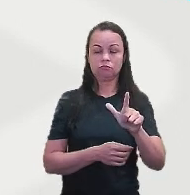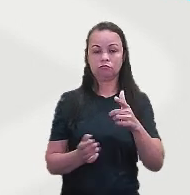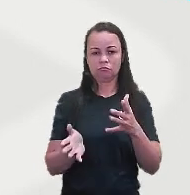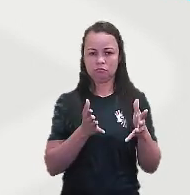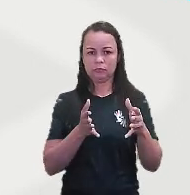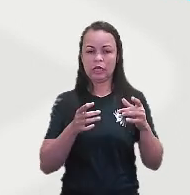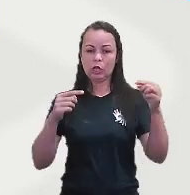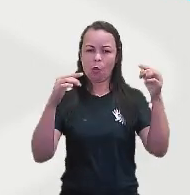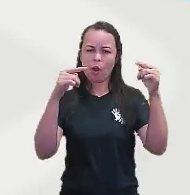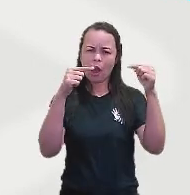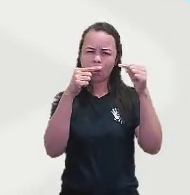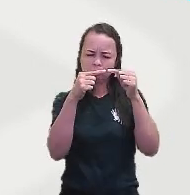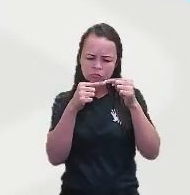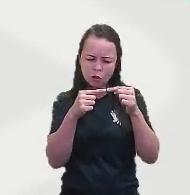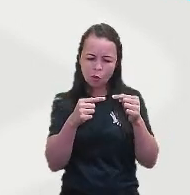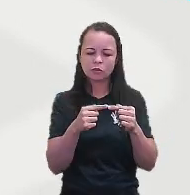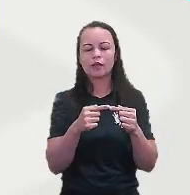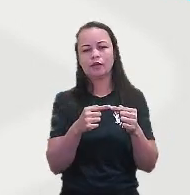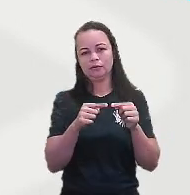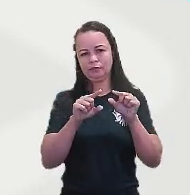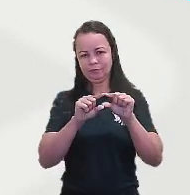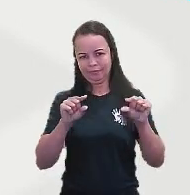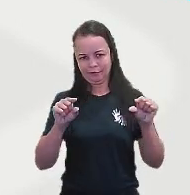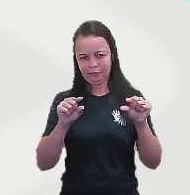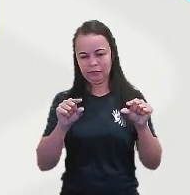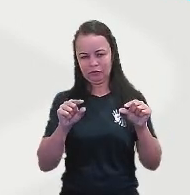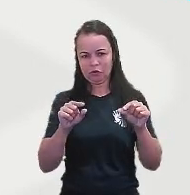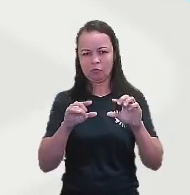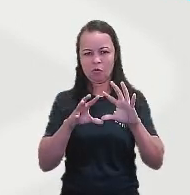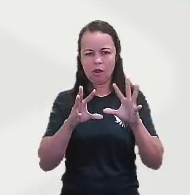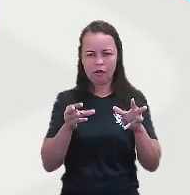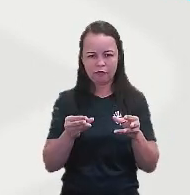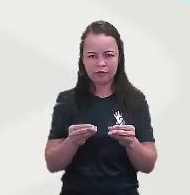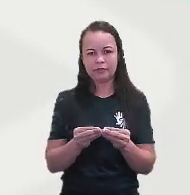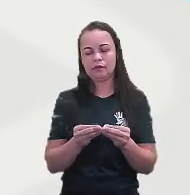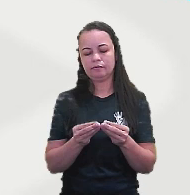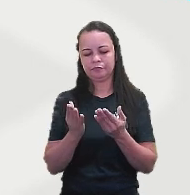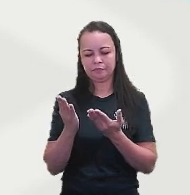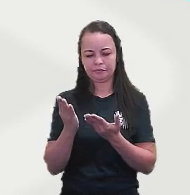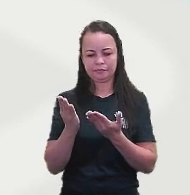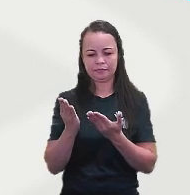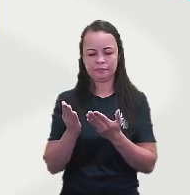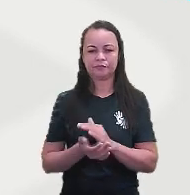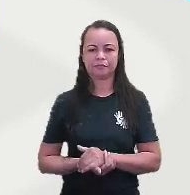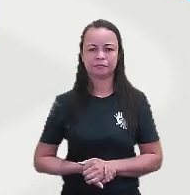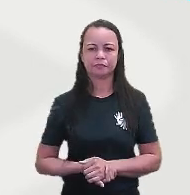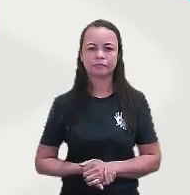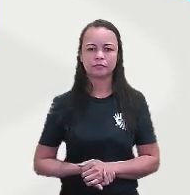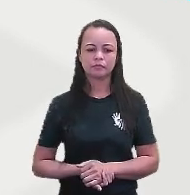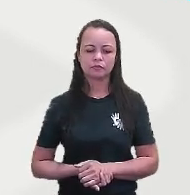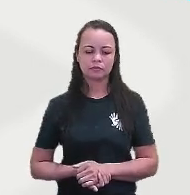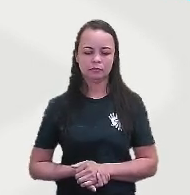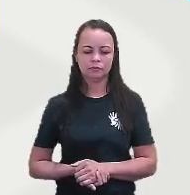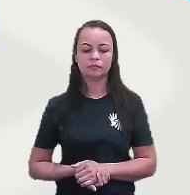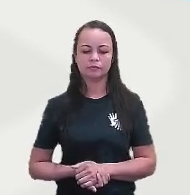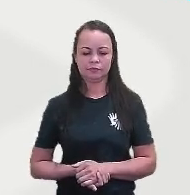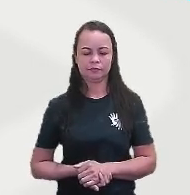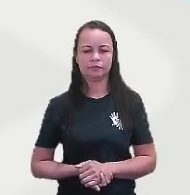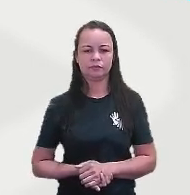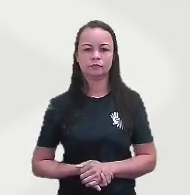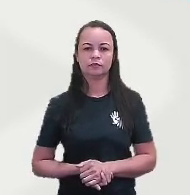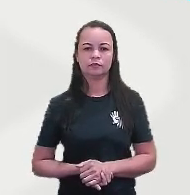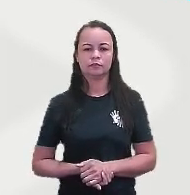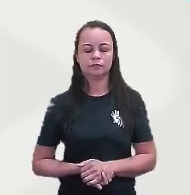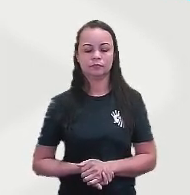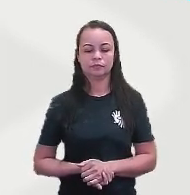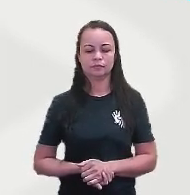conecta as orações. Vamos revisar aqui um pouquinho essa conjunção causal e explicativa.